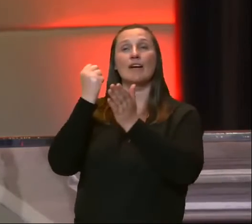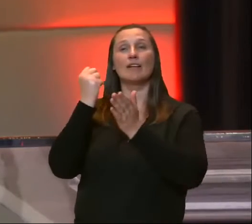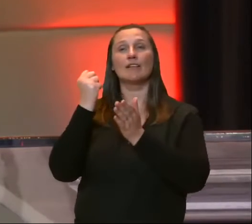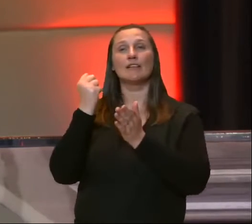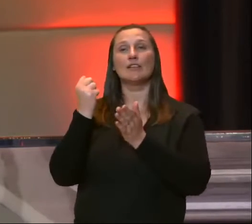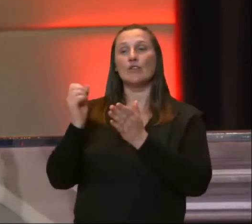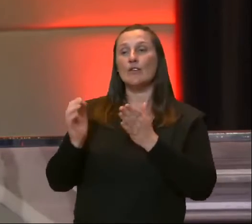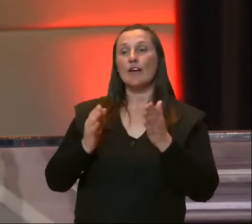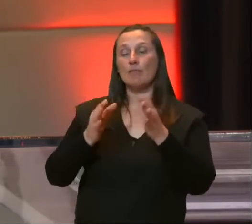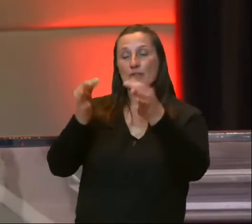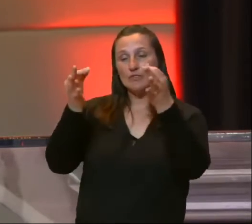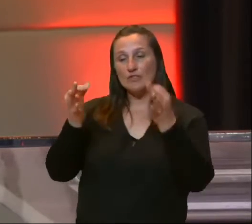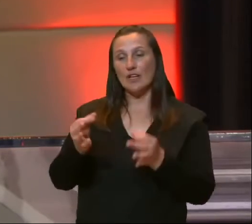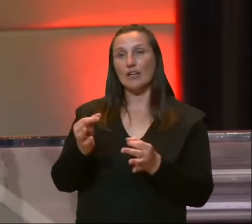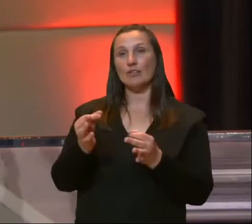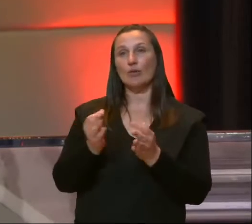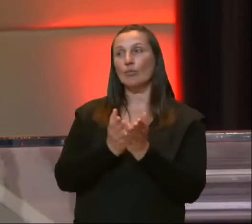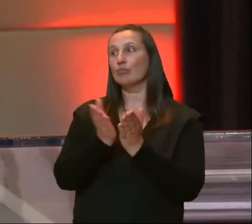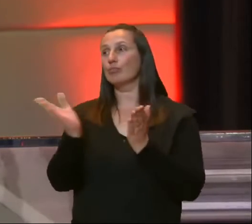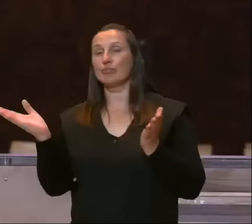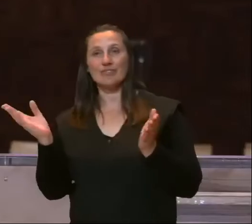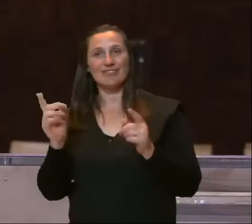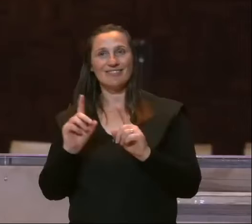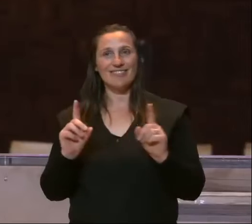ou não.